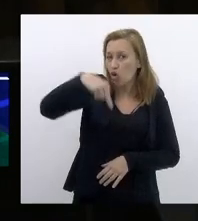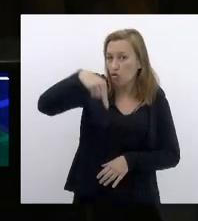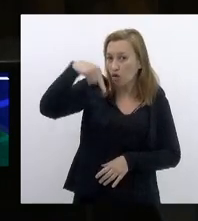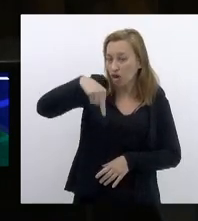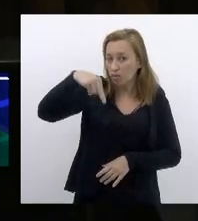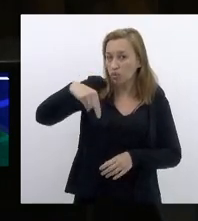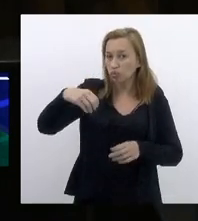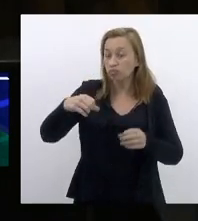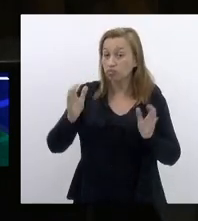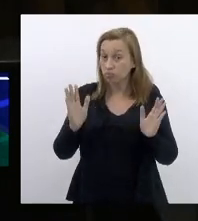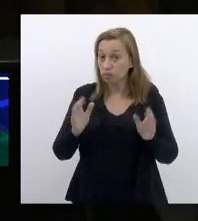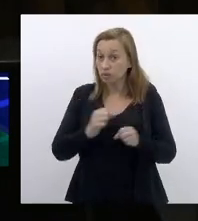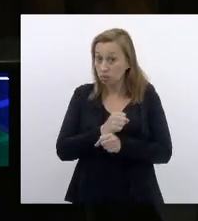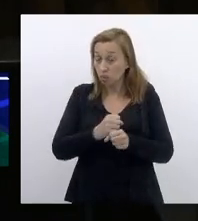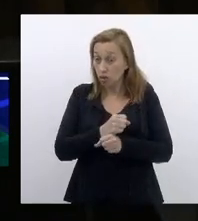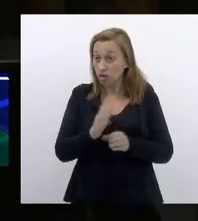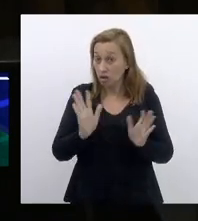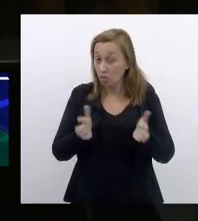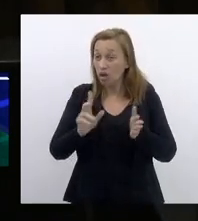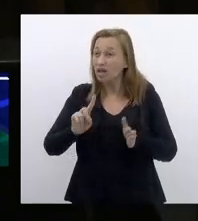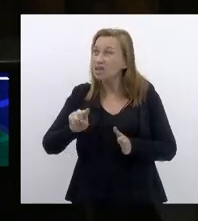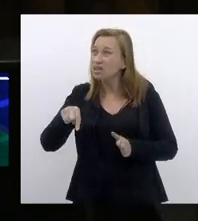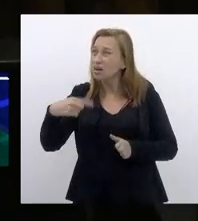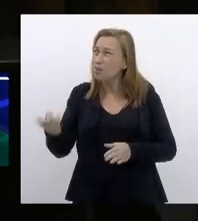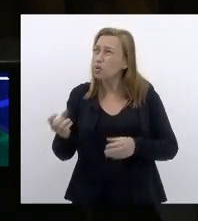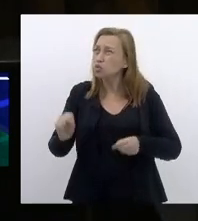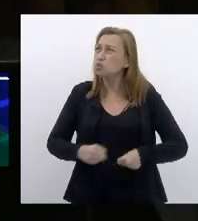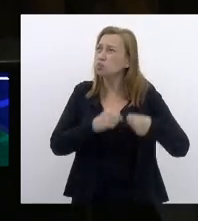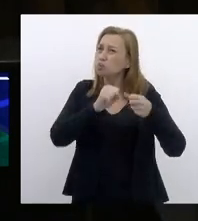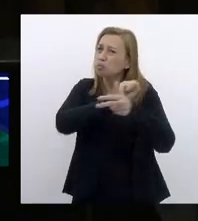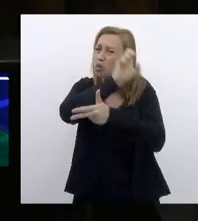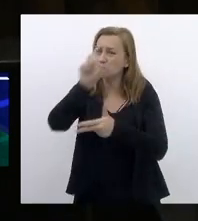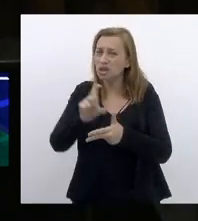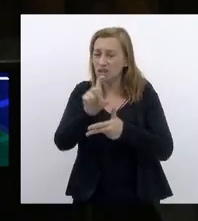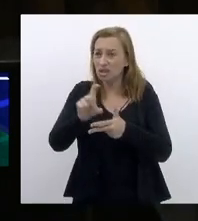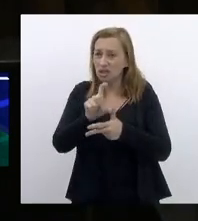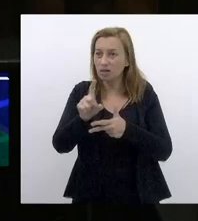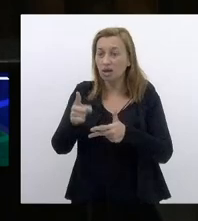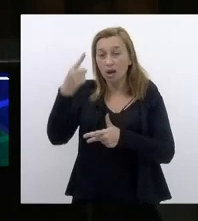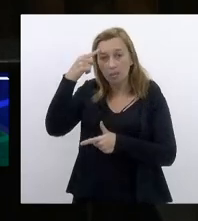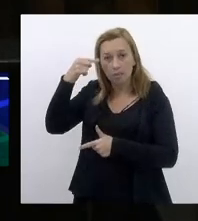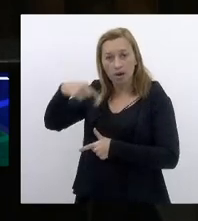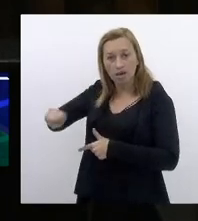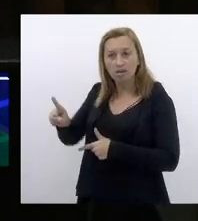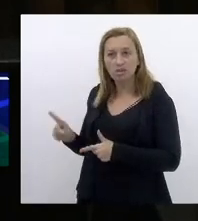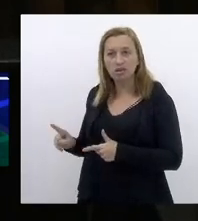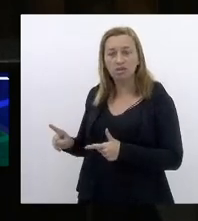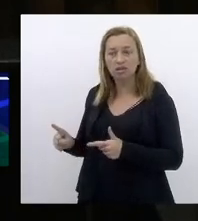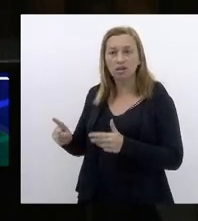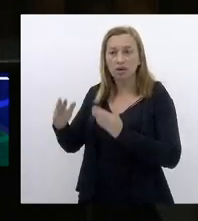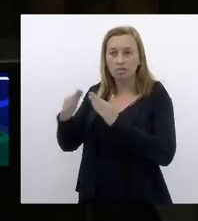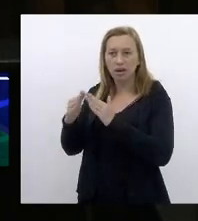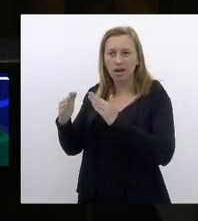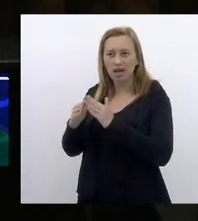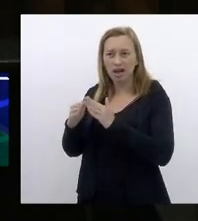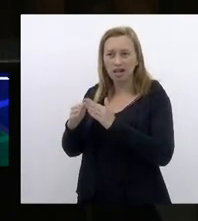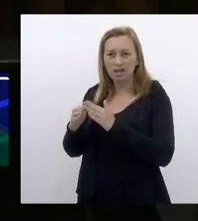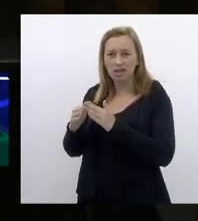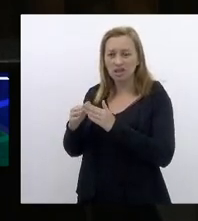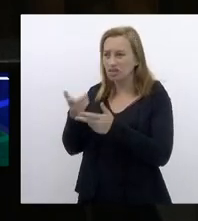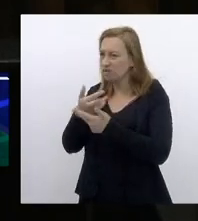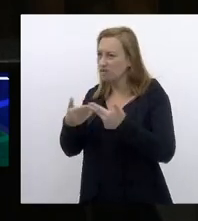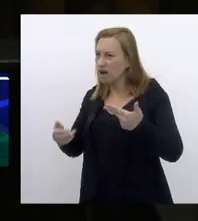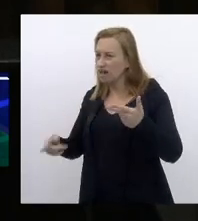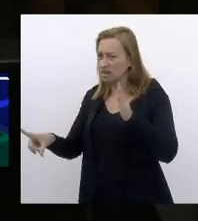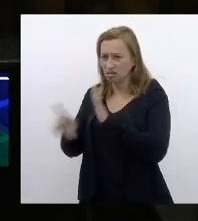deste ano, depois de que o Poder Executivo mande para casa uma série de legislações pertinentes ao que eu vou